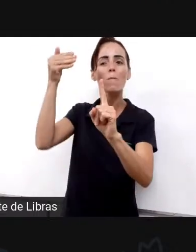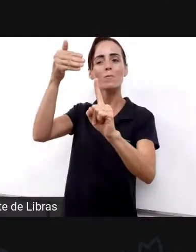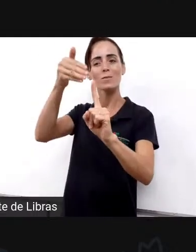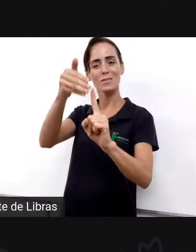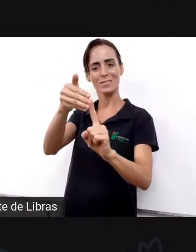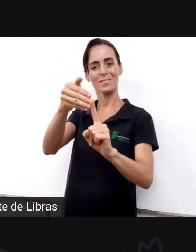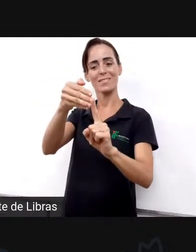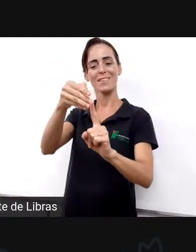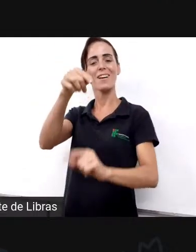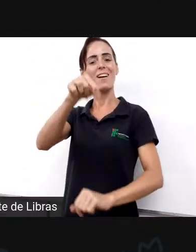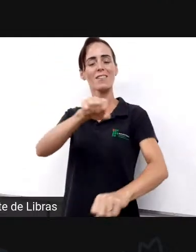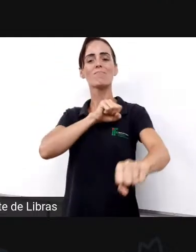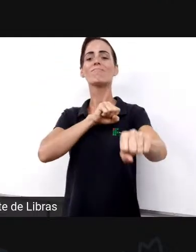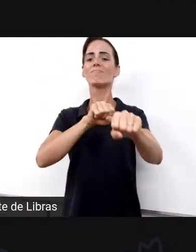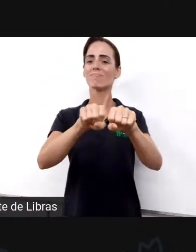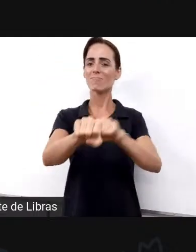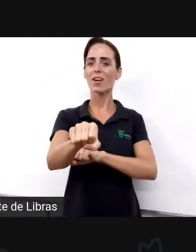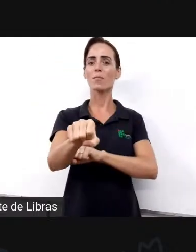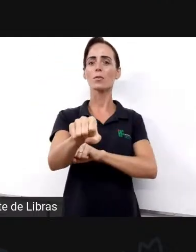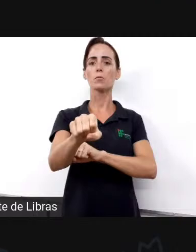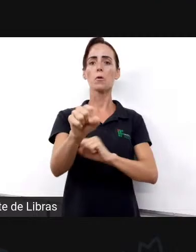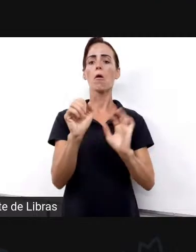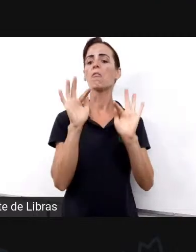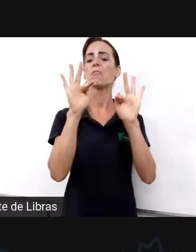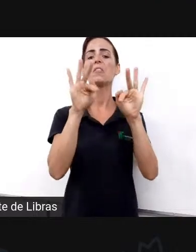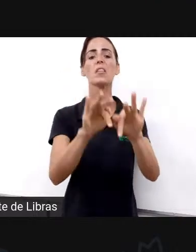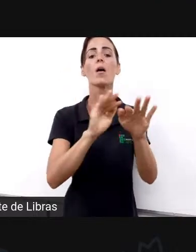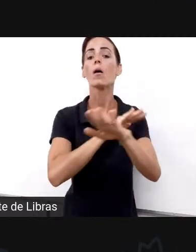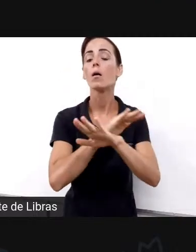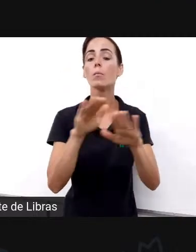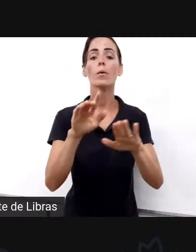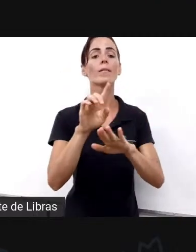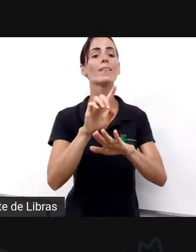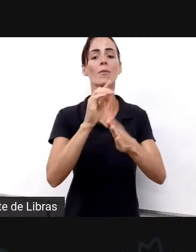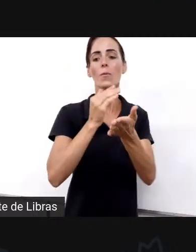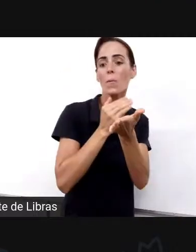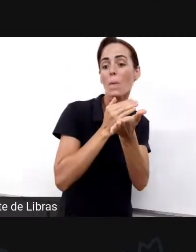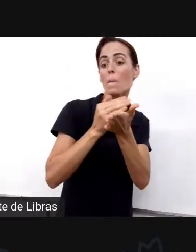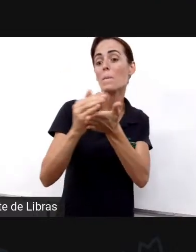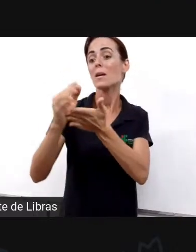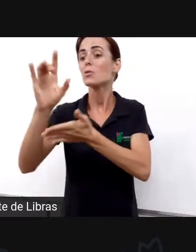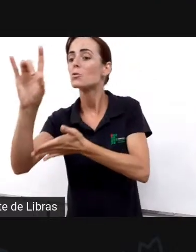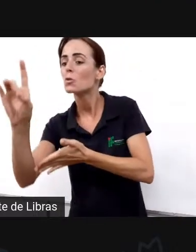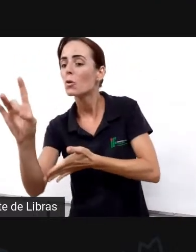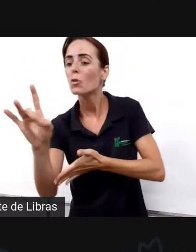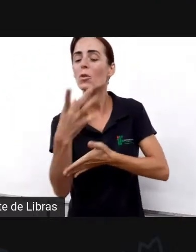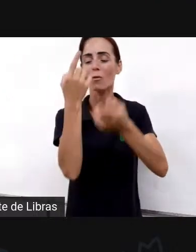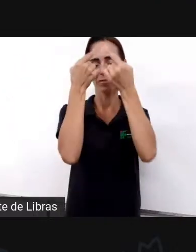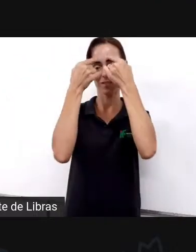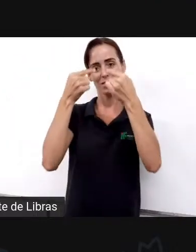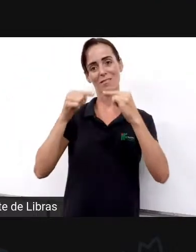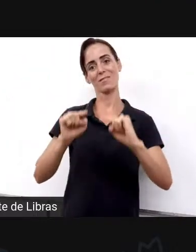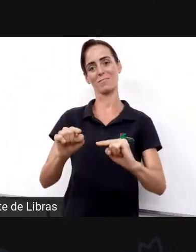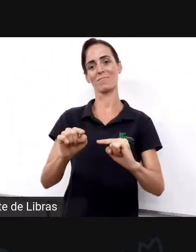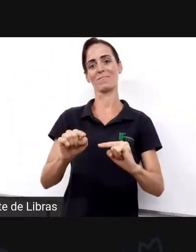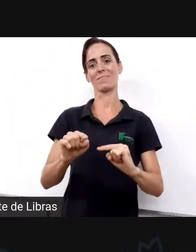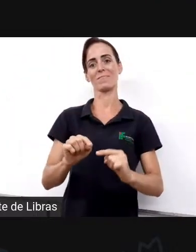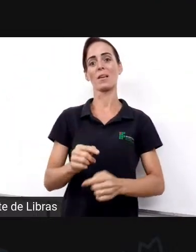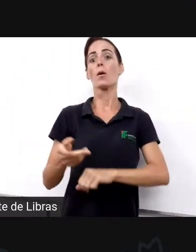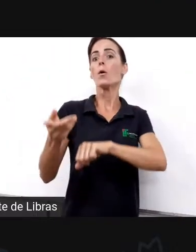caros alunos, não é o fim da linha, mas o início de novos desafios.